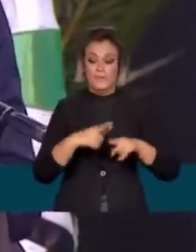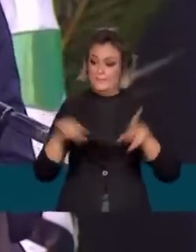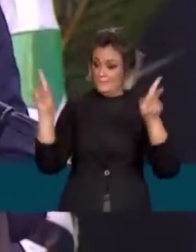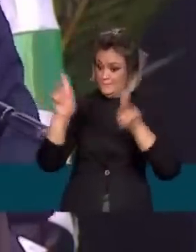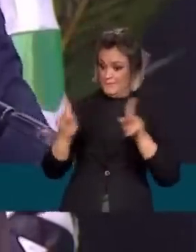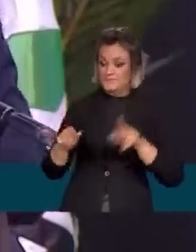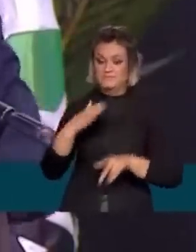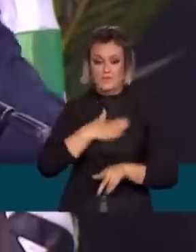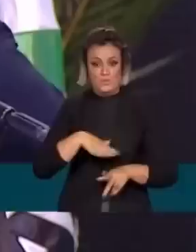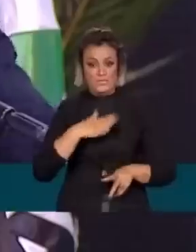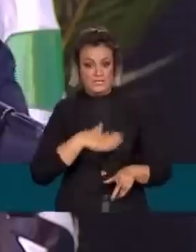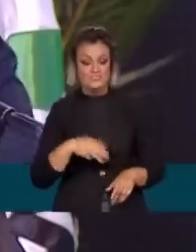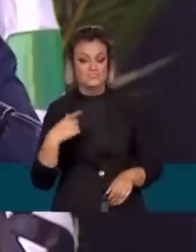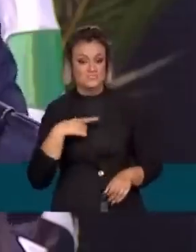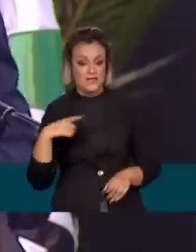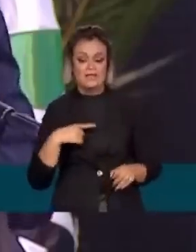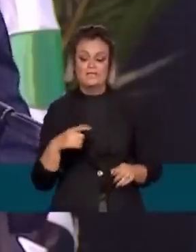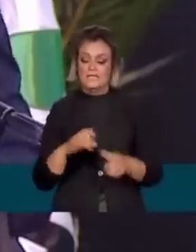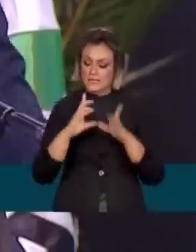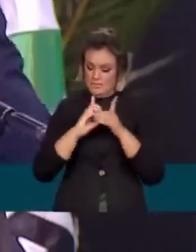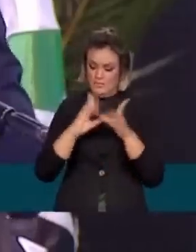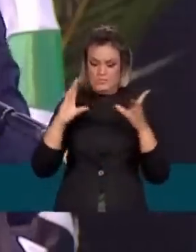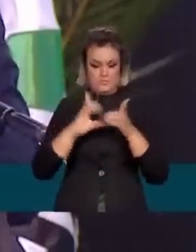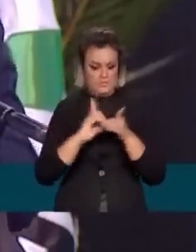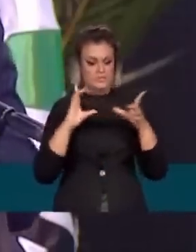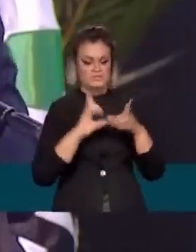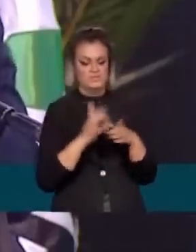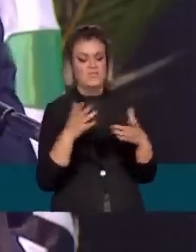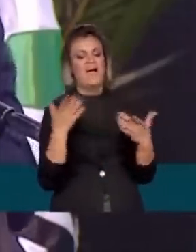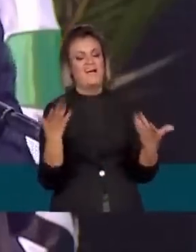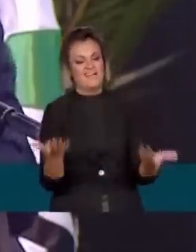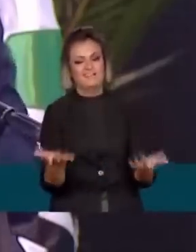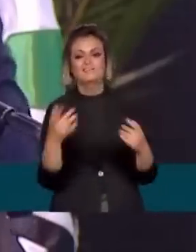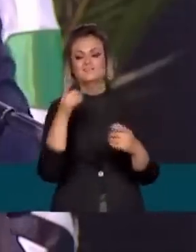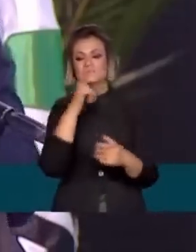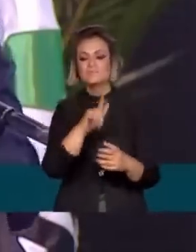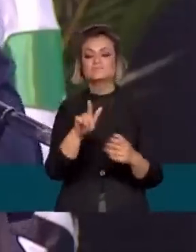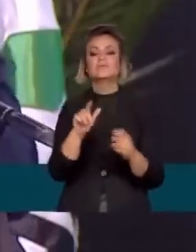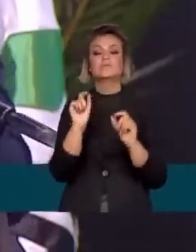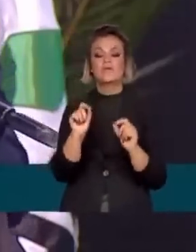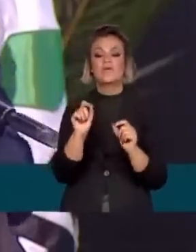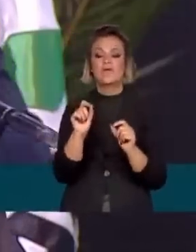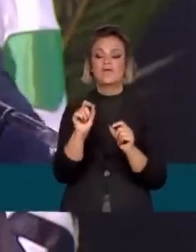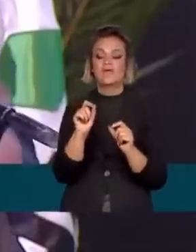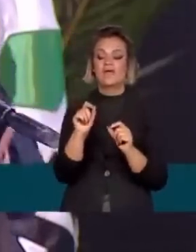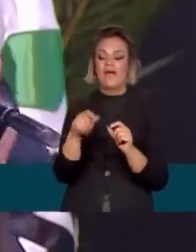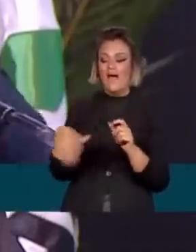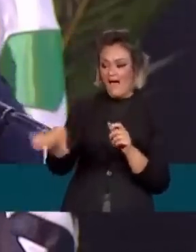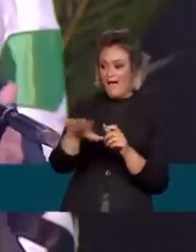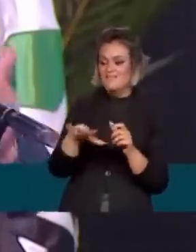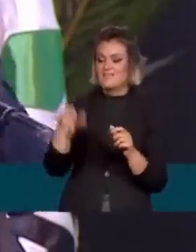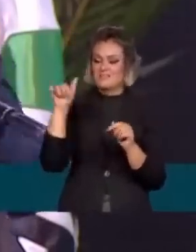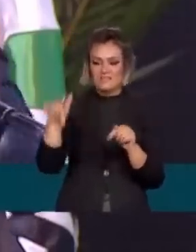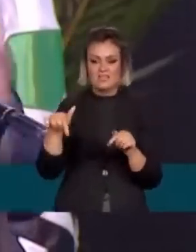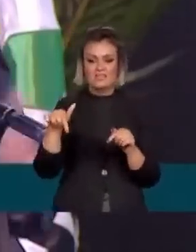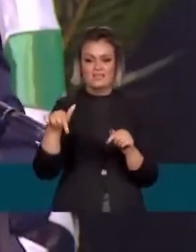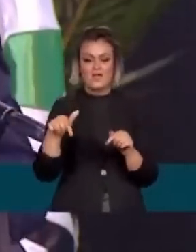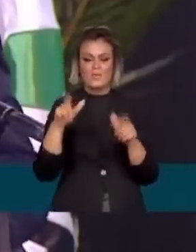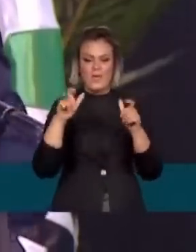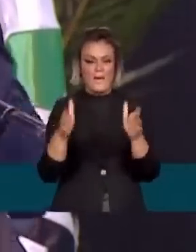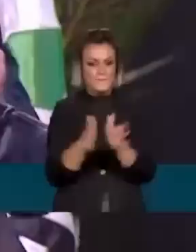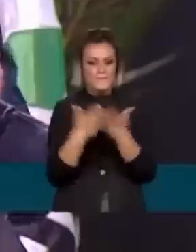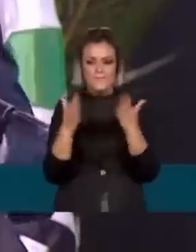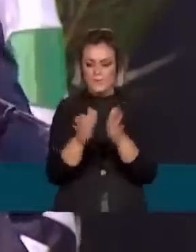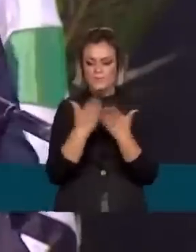e tranquilidade e com muito exercício de democracia é que a gente vai garantir que o nosso continente deixe de ser uma região